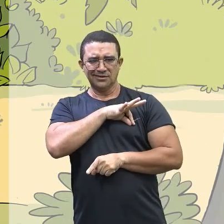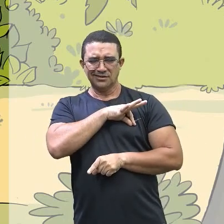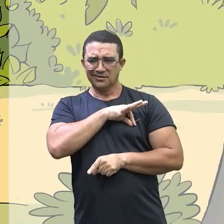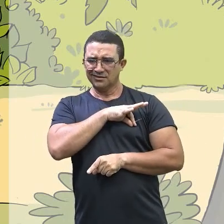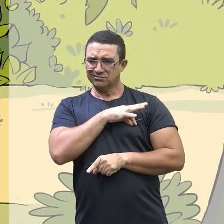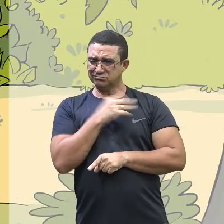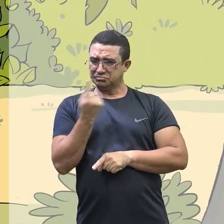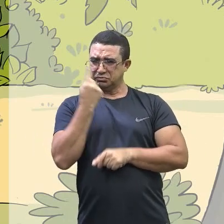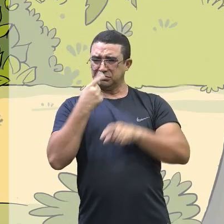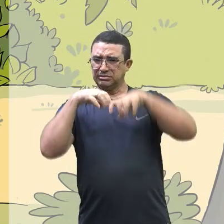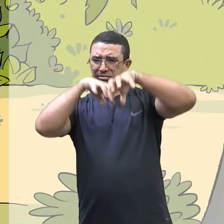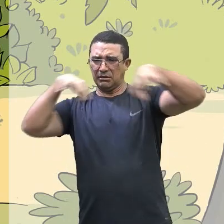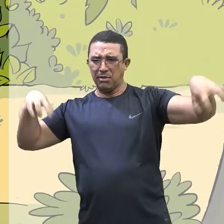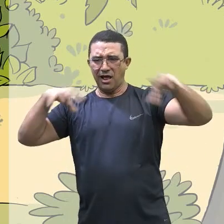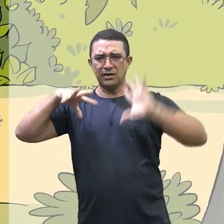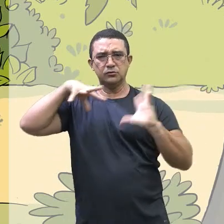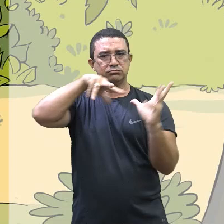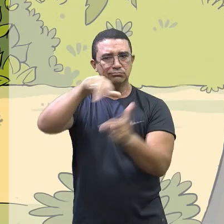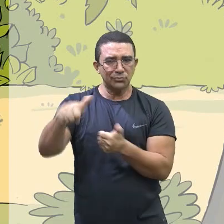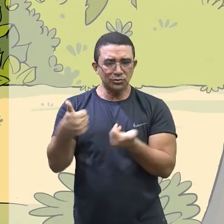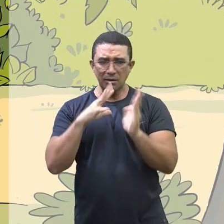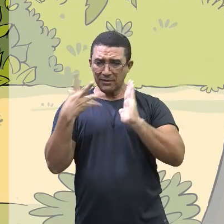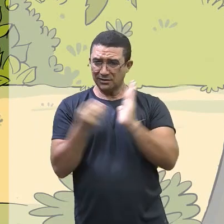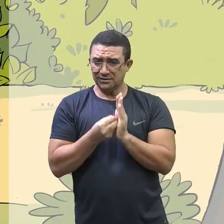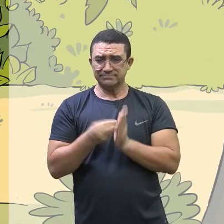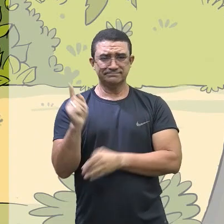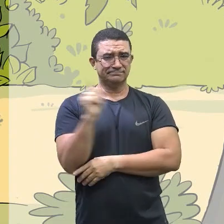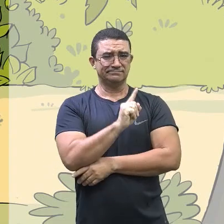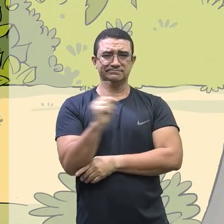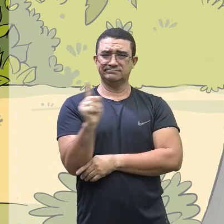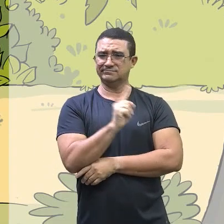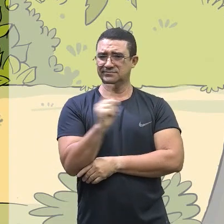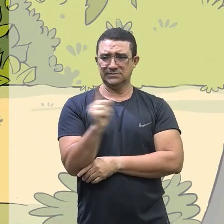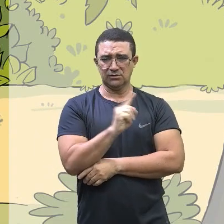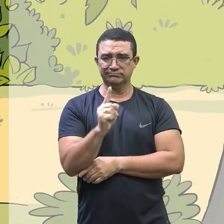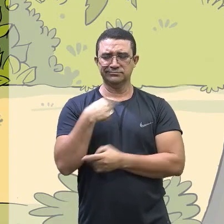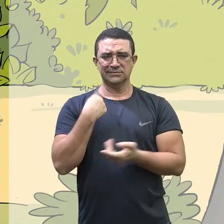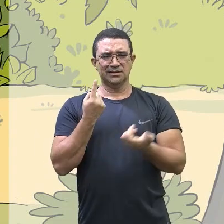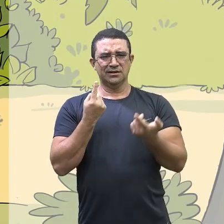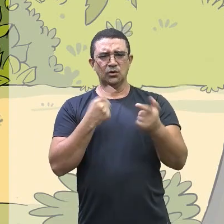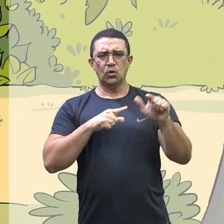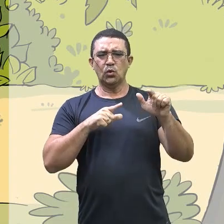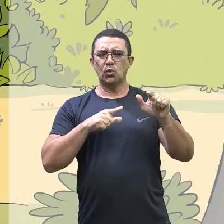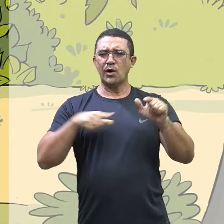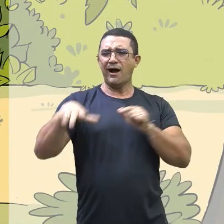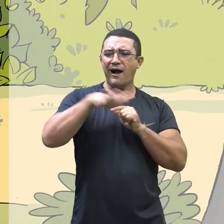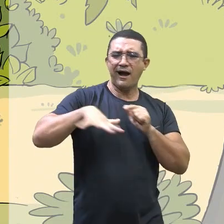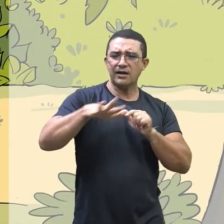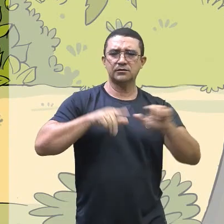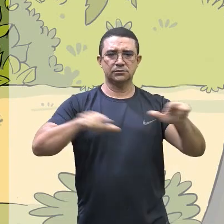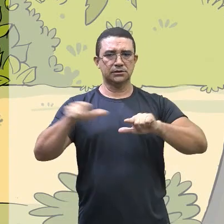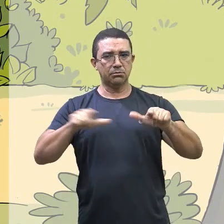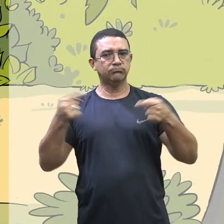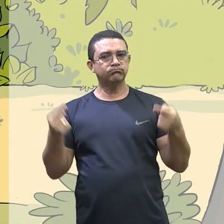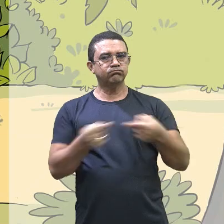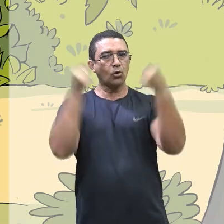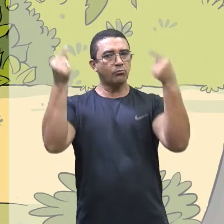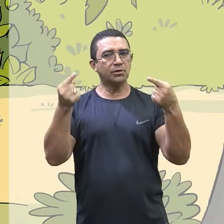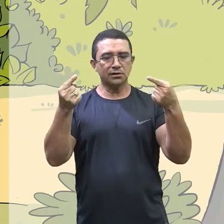isolado do mundo, não é isso? E aí, pessoal, essa ideia, o mundo do trabalho, que nós vamos abordar aqui, tem tudo a ver com o universo